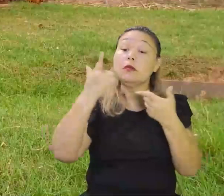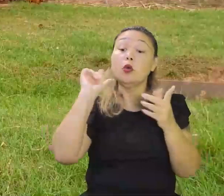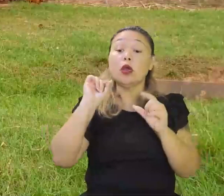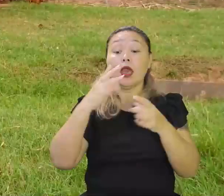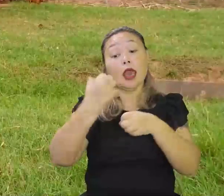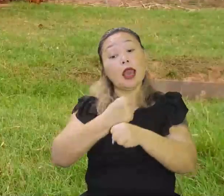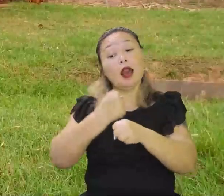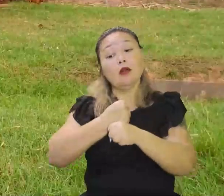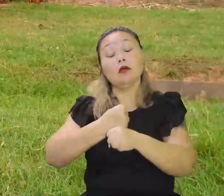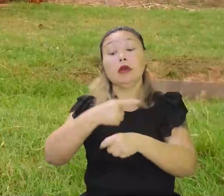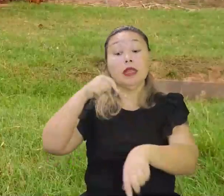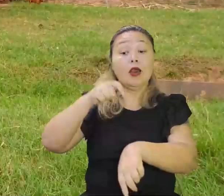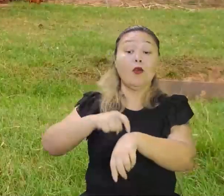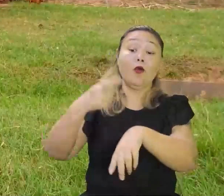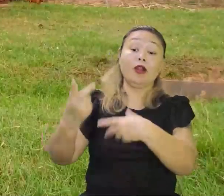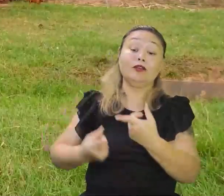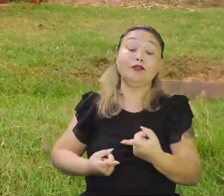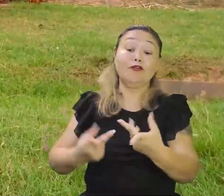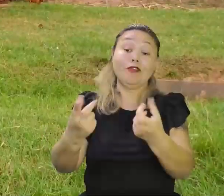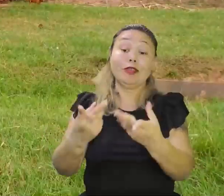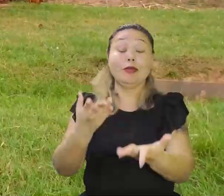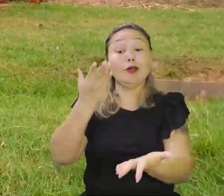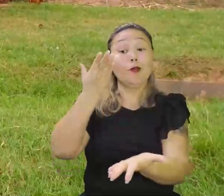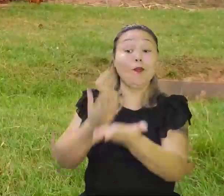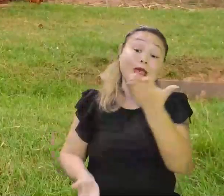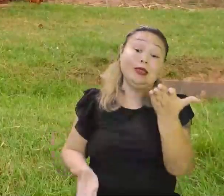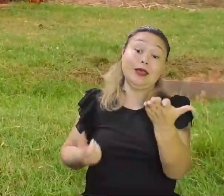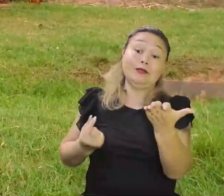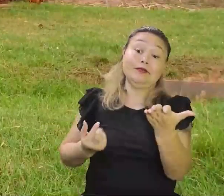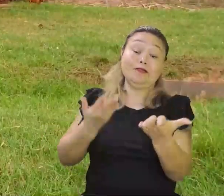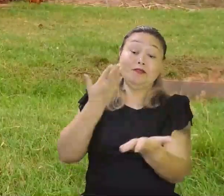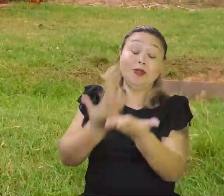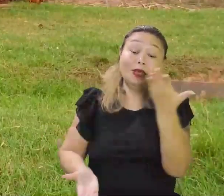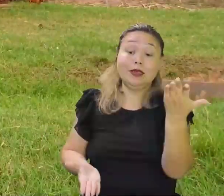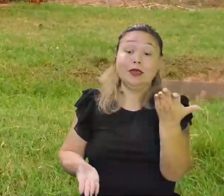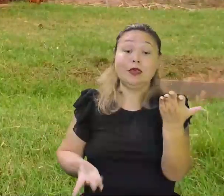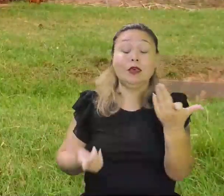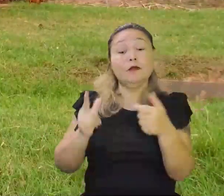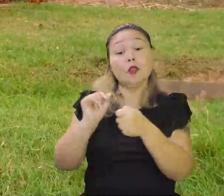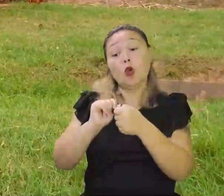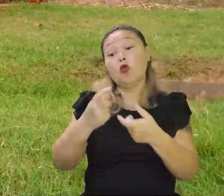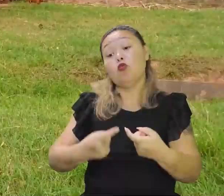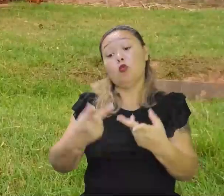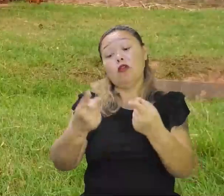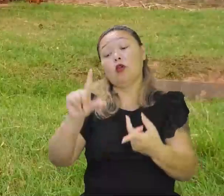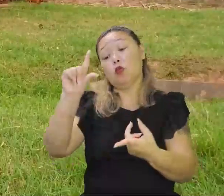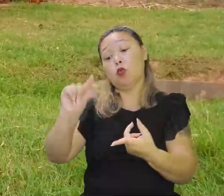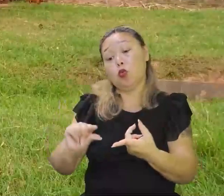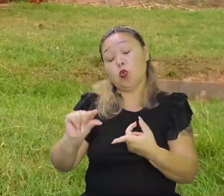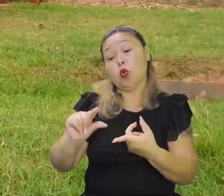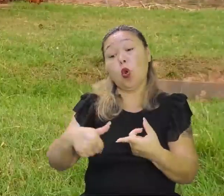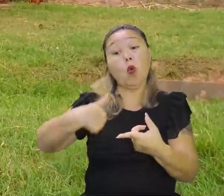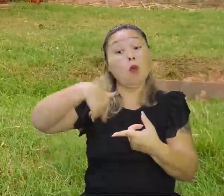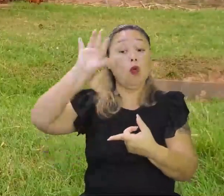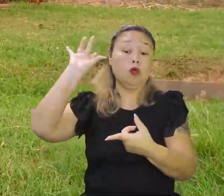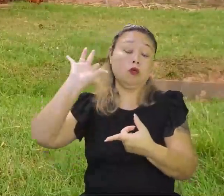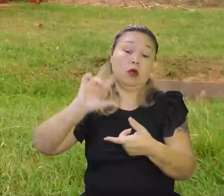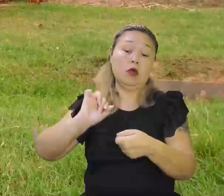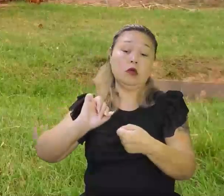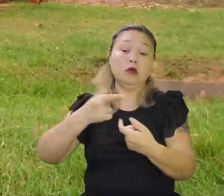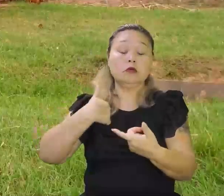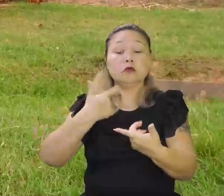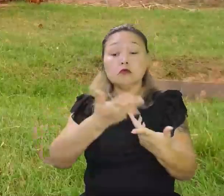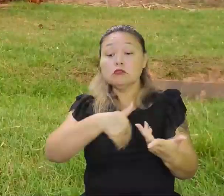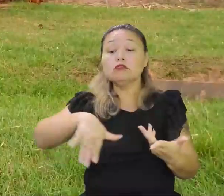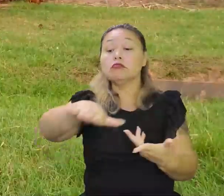hora de vender eu não tenha perca, né? Porque eu não perca ou não venda um valor menor ou muito maior do que está sendo